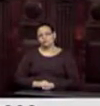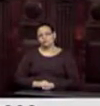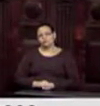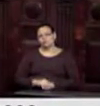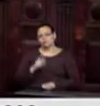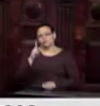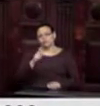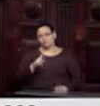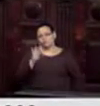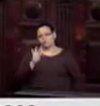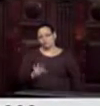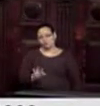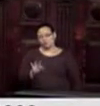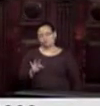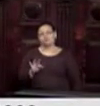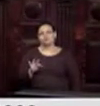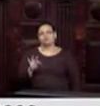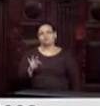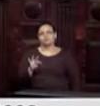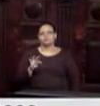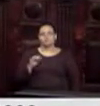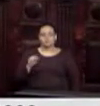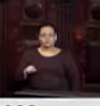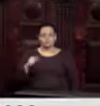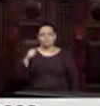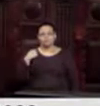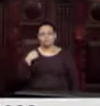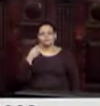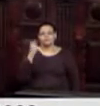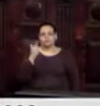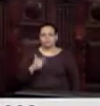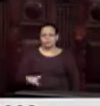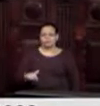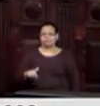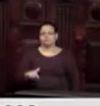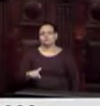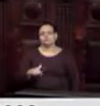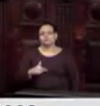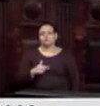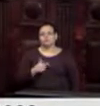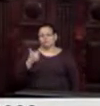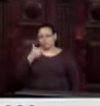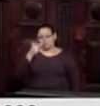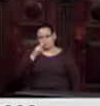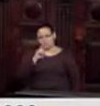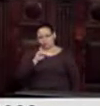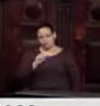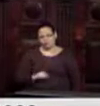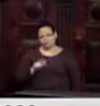E o PT elegeu 2 vezes o presidente Lula e elegeu 2 vezes a